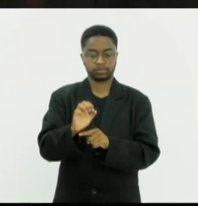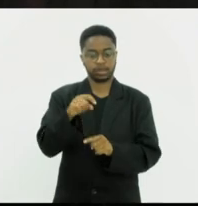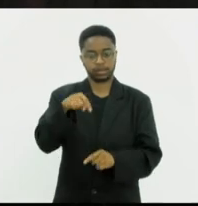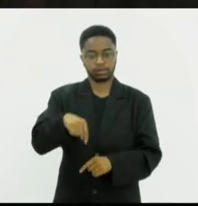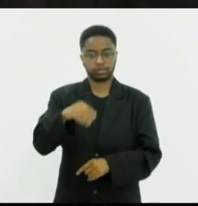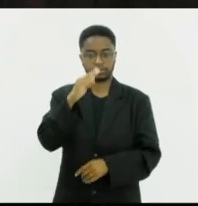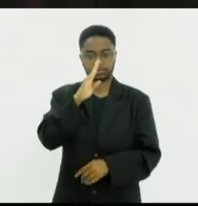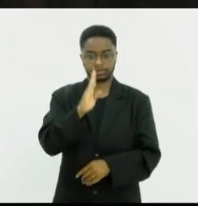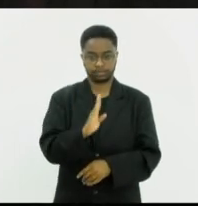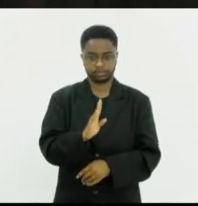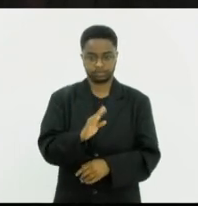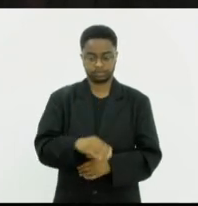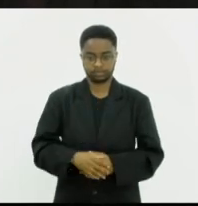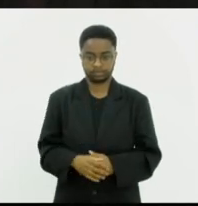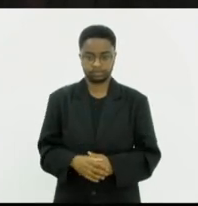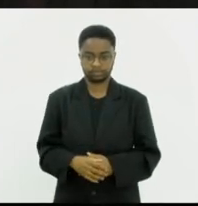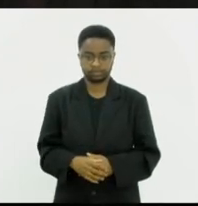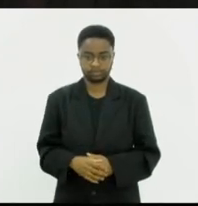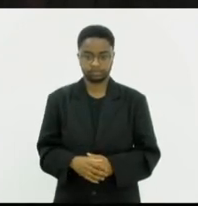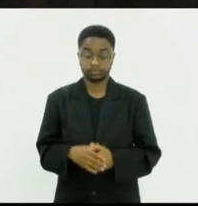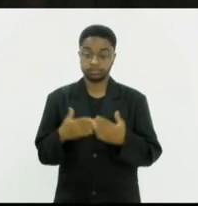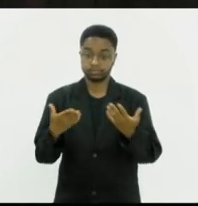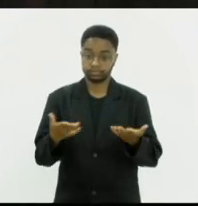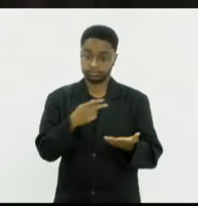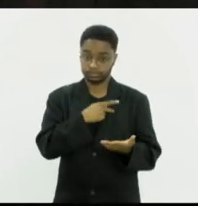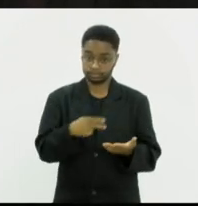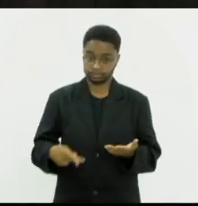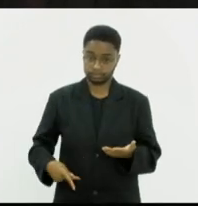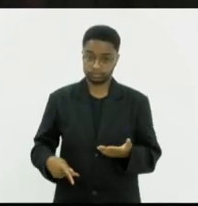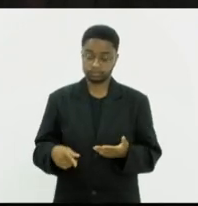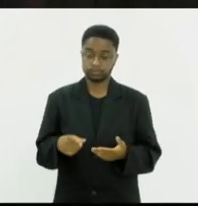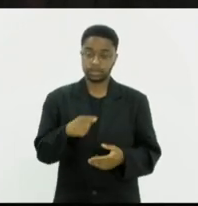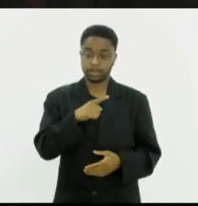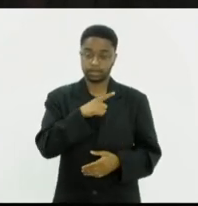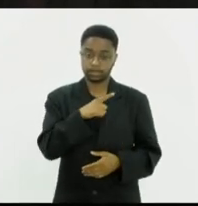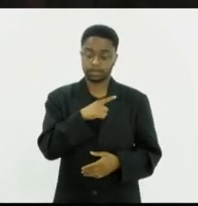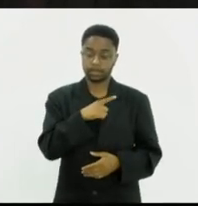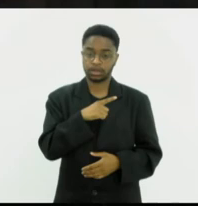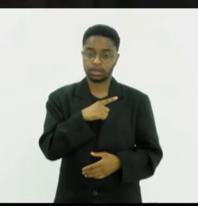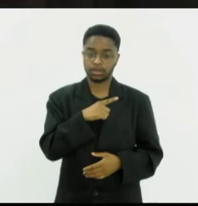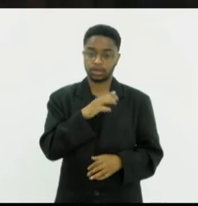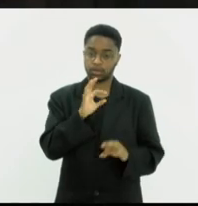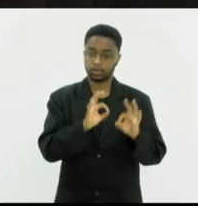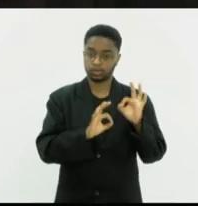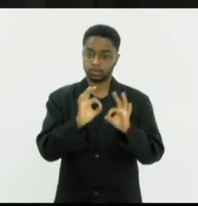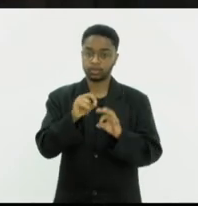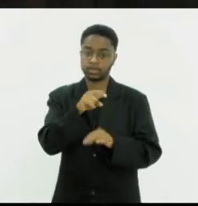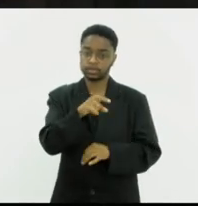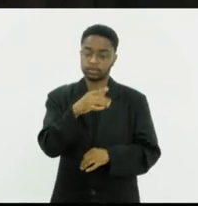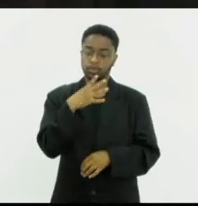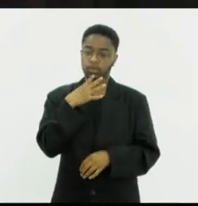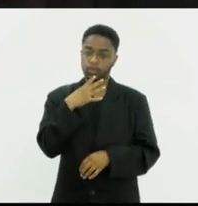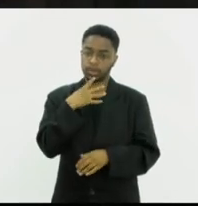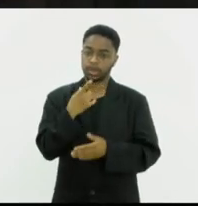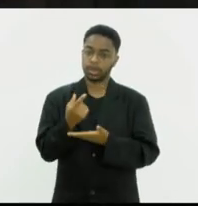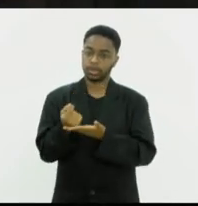federação. O senhor, senhor presidente, tem uma ordem de grandeza, e o senhor mexe com